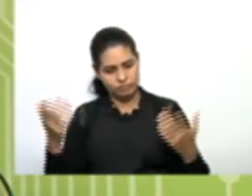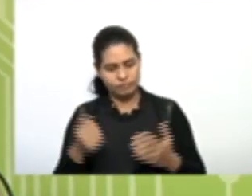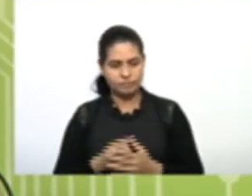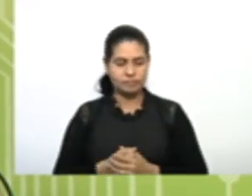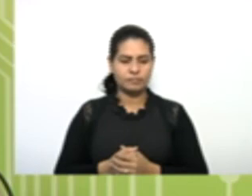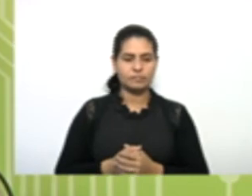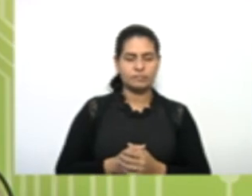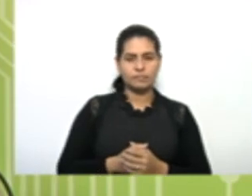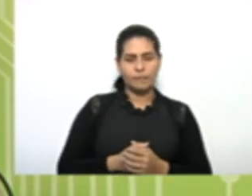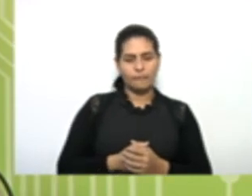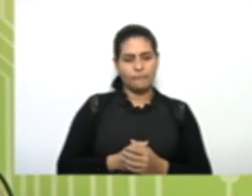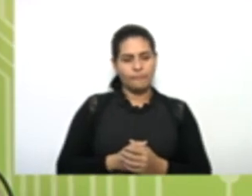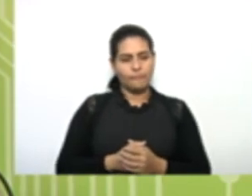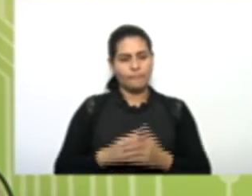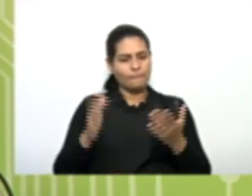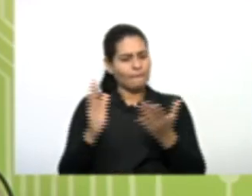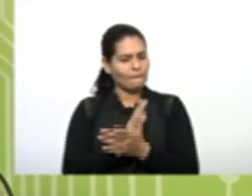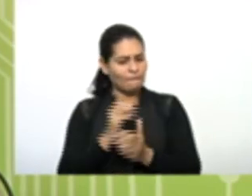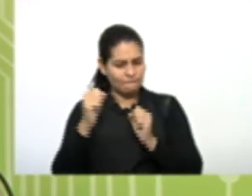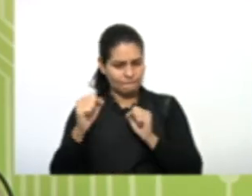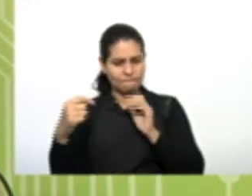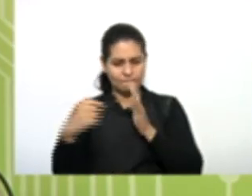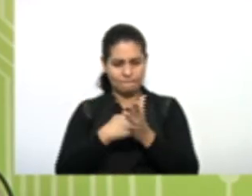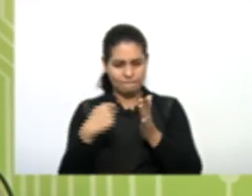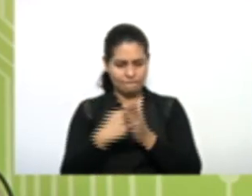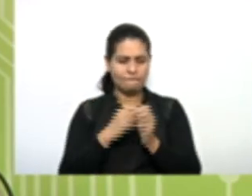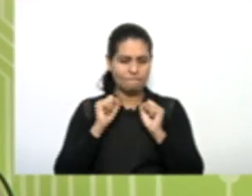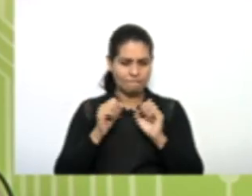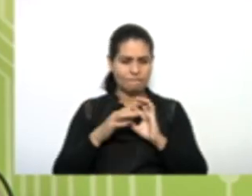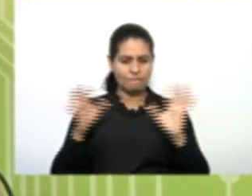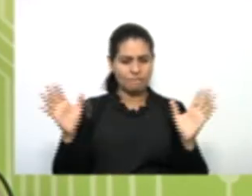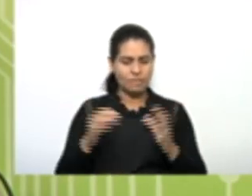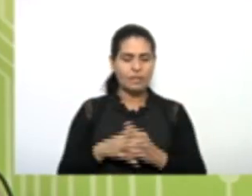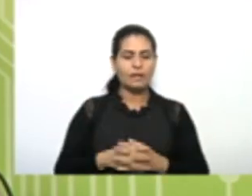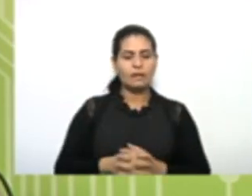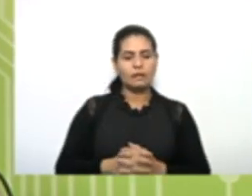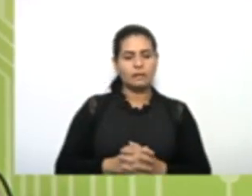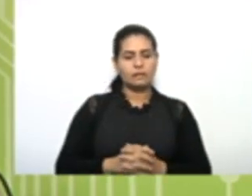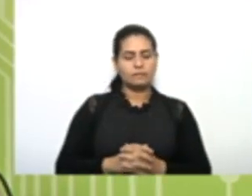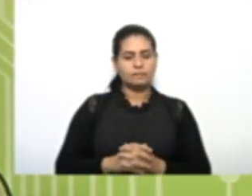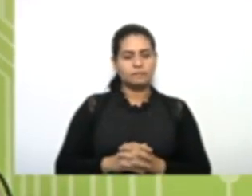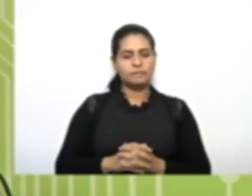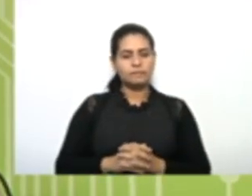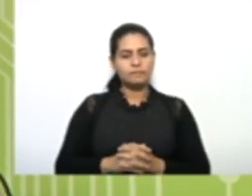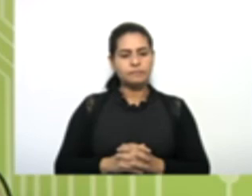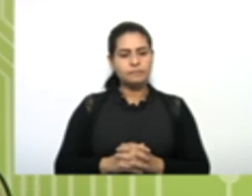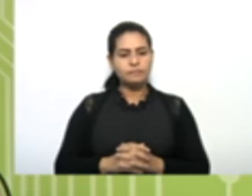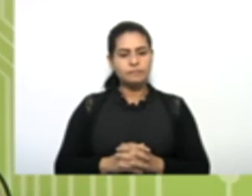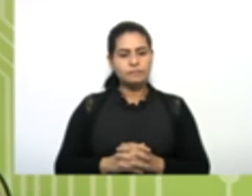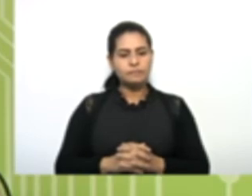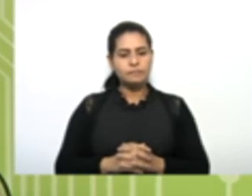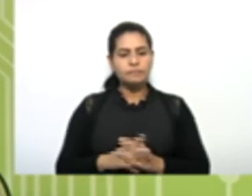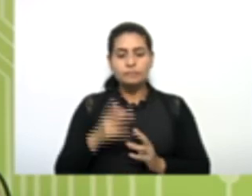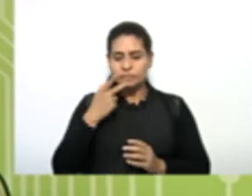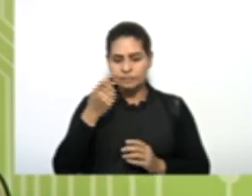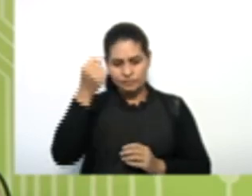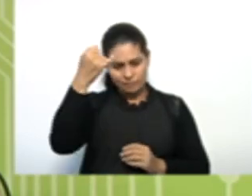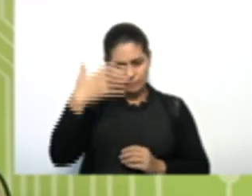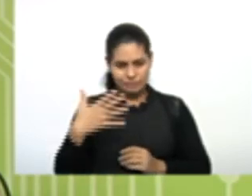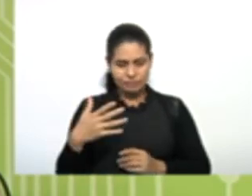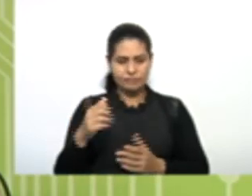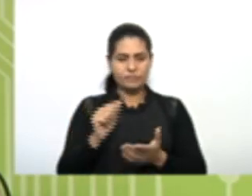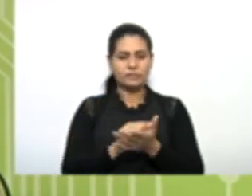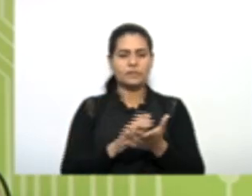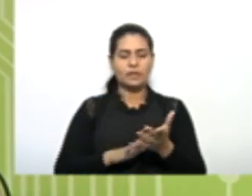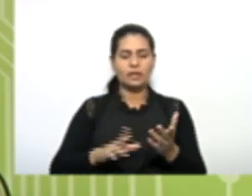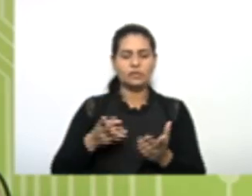tá, gente? Qualquer dúvida que ficar, podem perguntar mais coisas pra gente, tá? Falando um pouquinho sobre a nossa atividade de percurso,